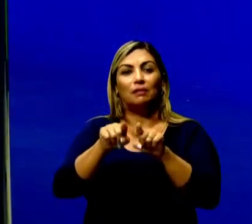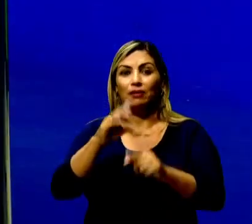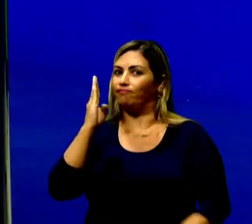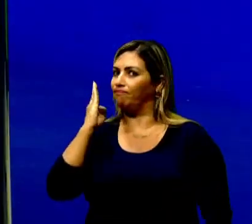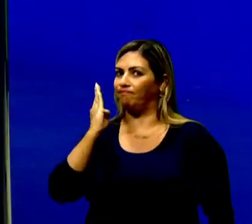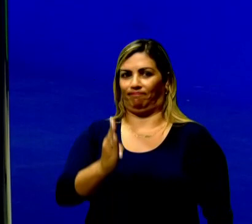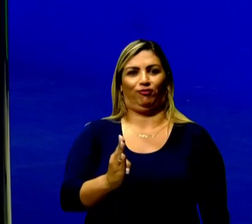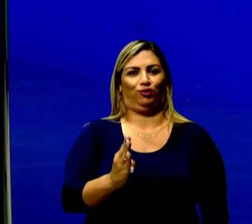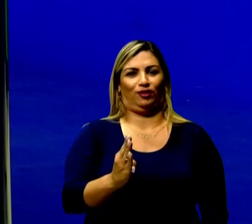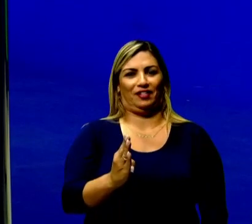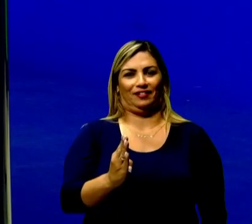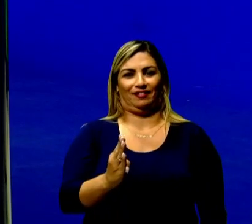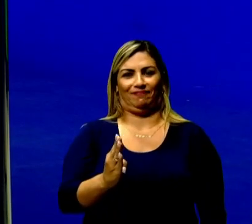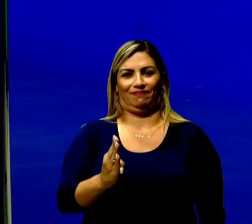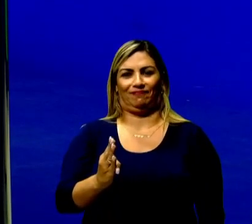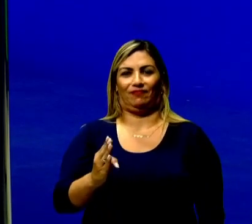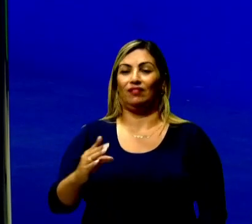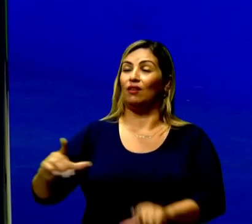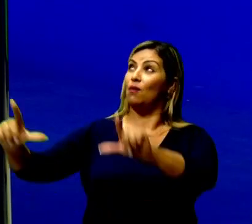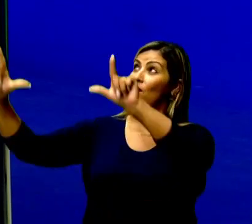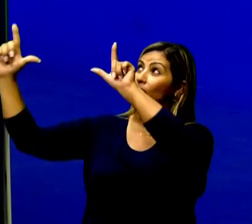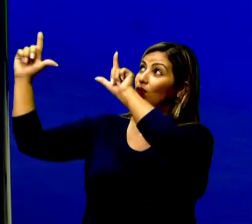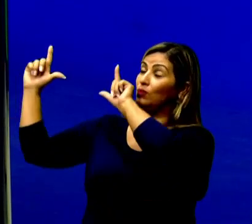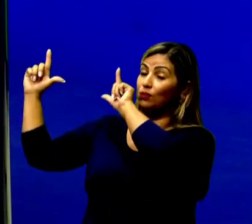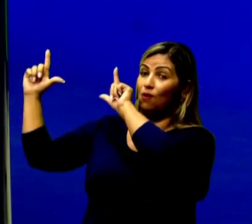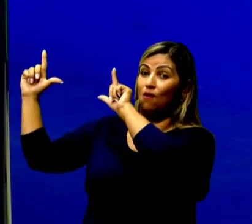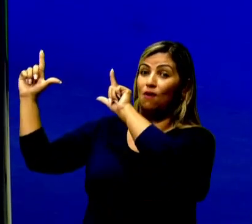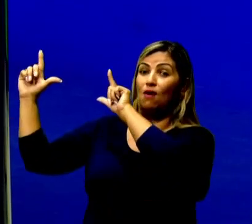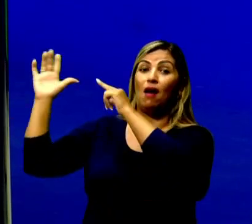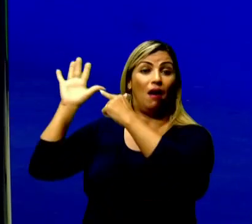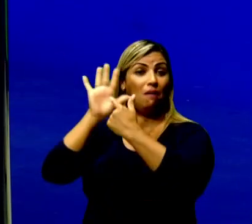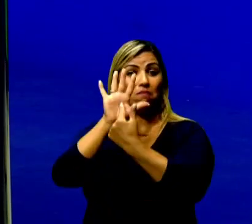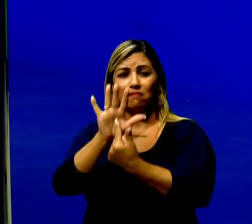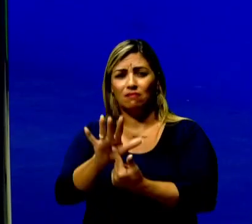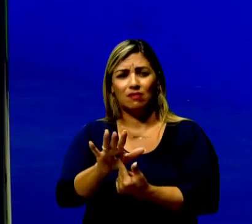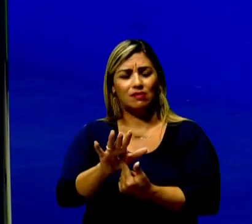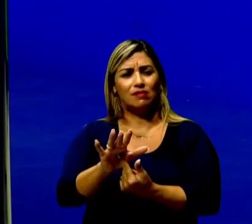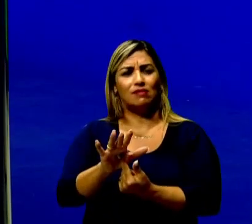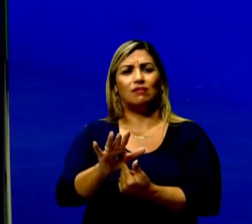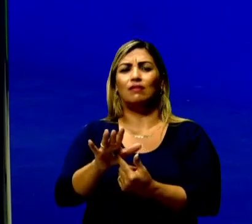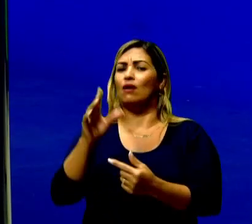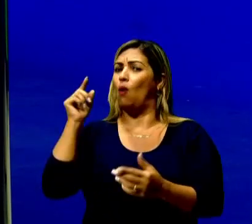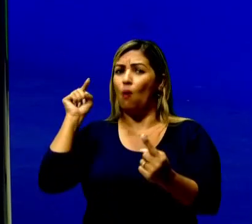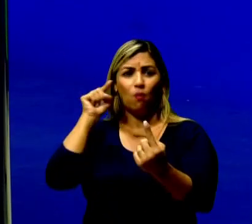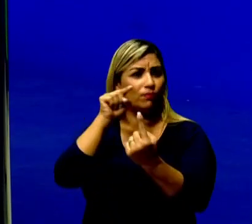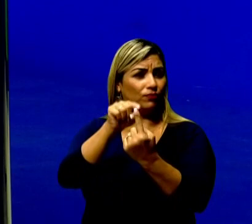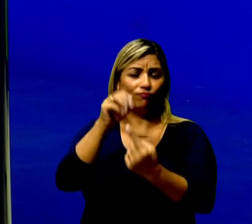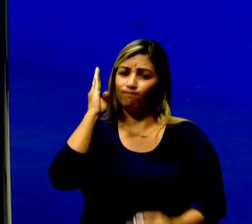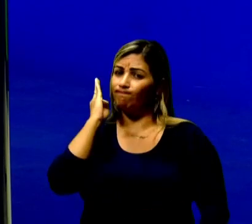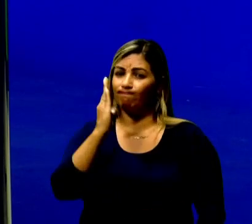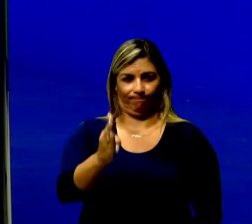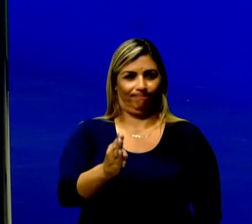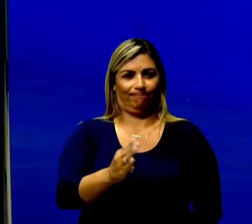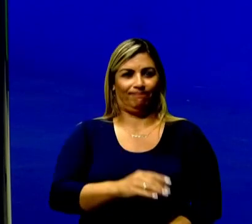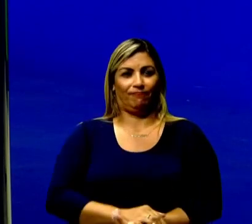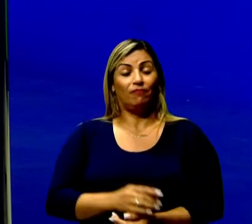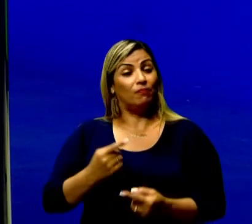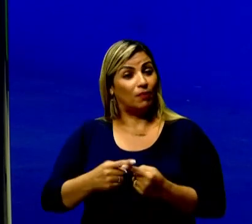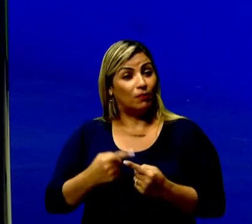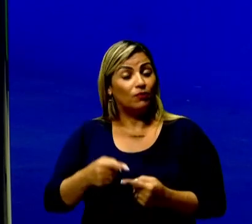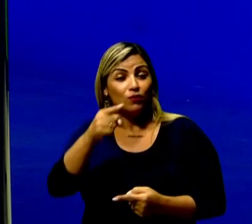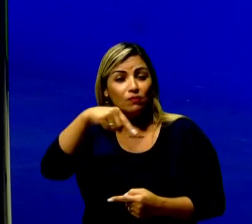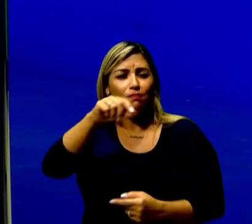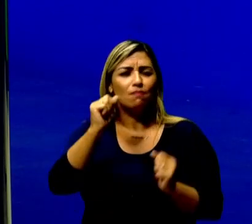direta o outdoor ele apresenta uma mensagem totalmente objetiva e uma mensagem direta para que para que